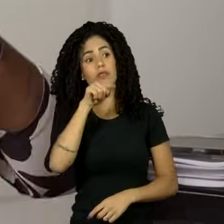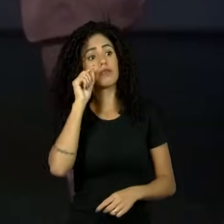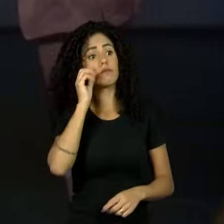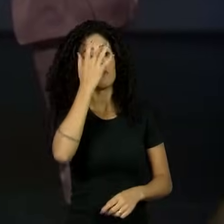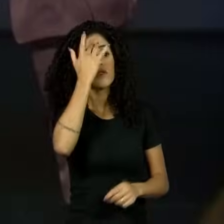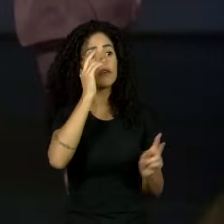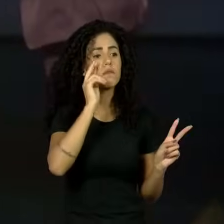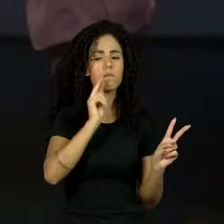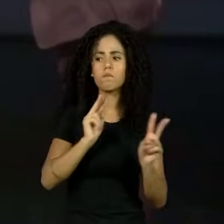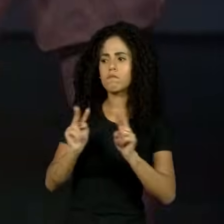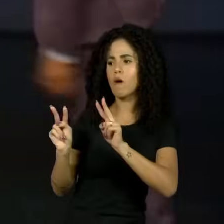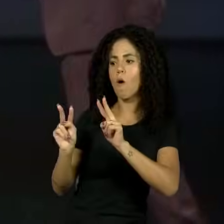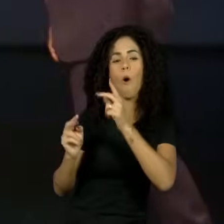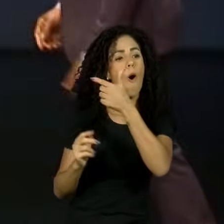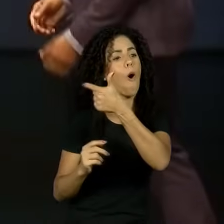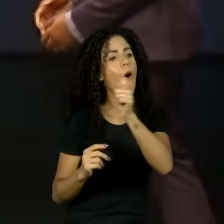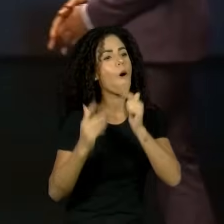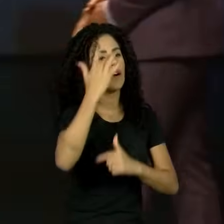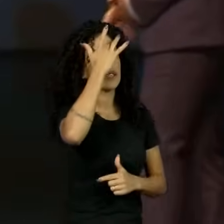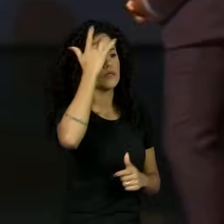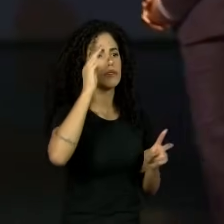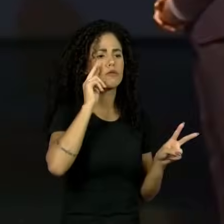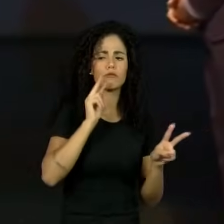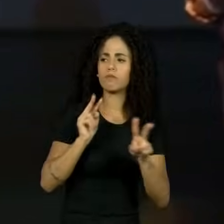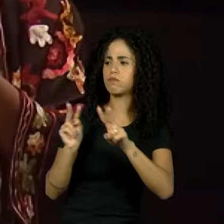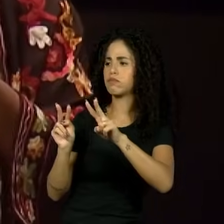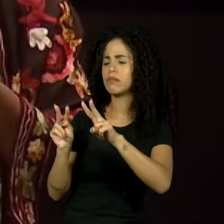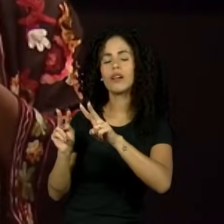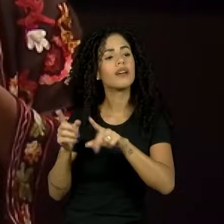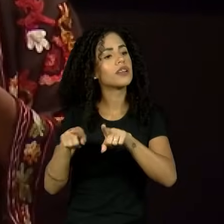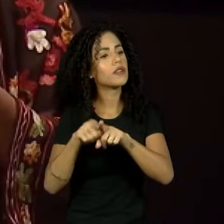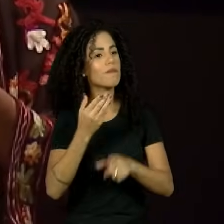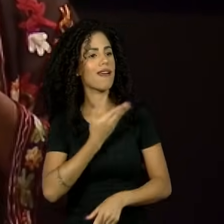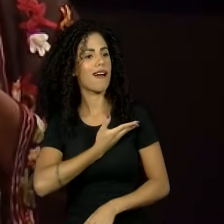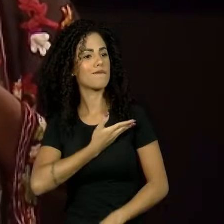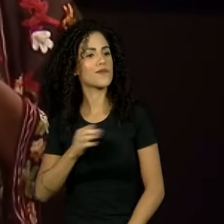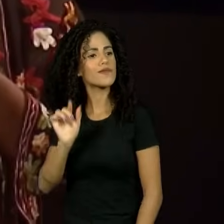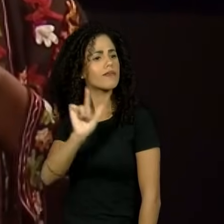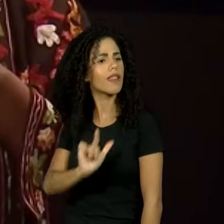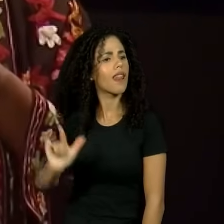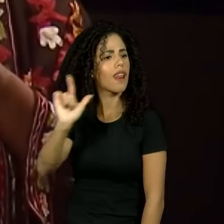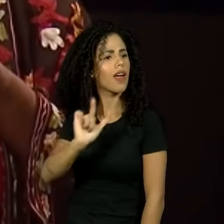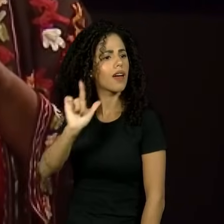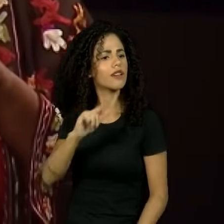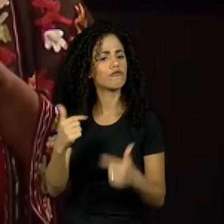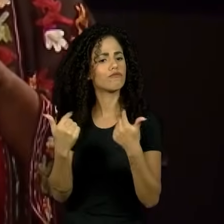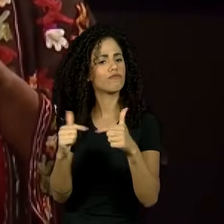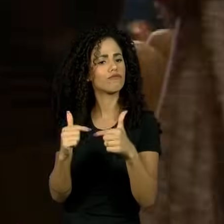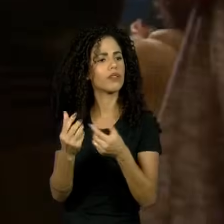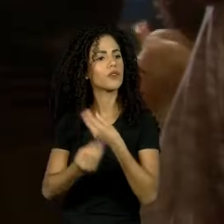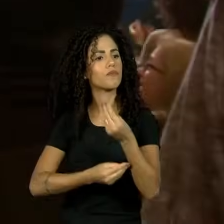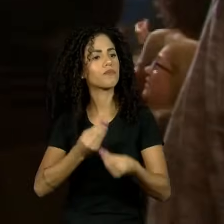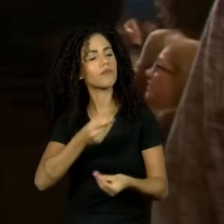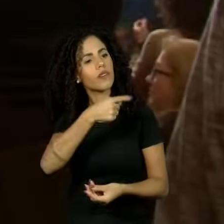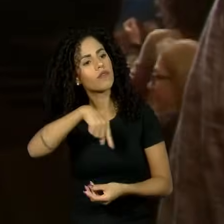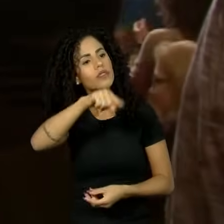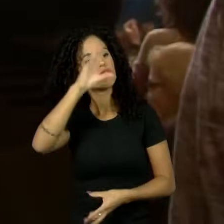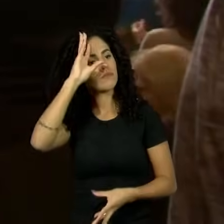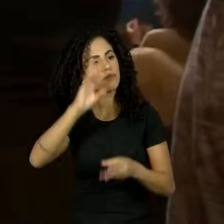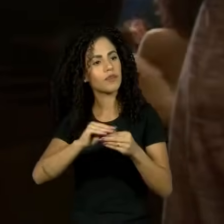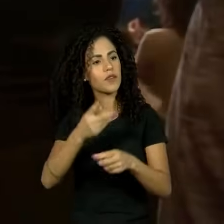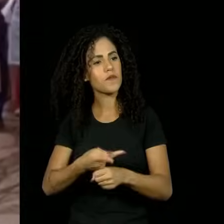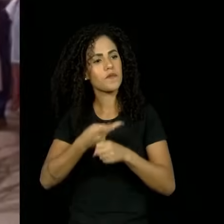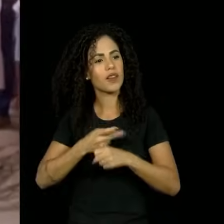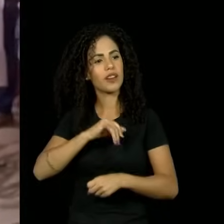por outras pessoas, outros colegas da literatura, depois que você recebeu o reconhecimento do